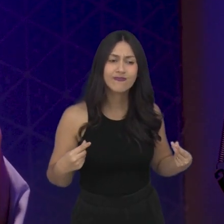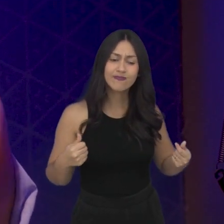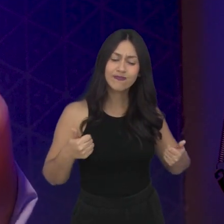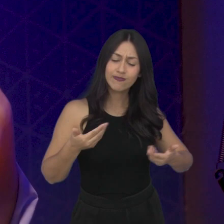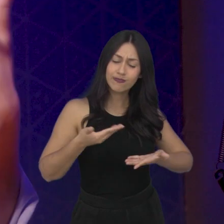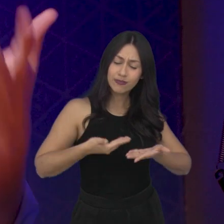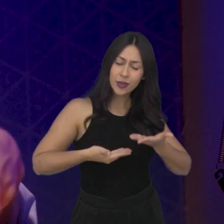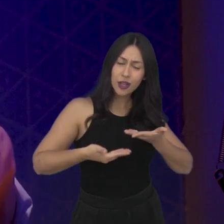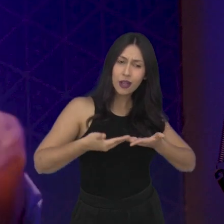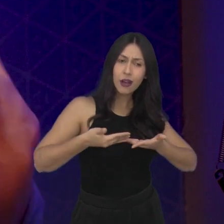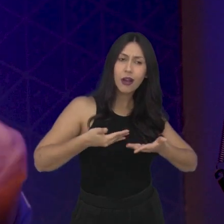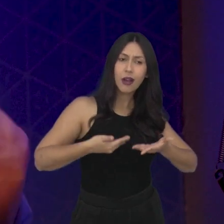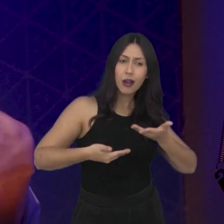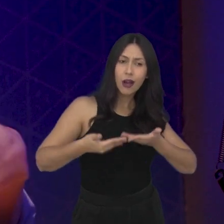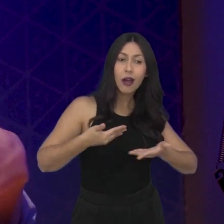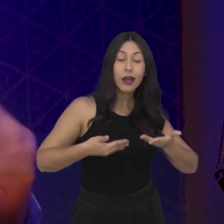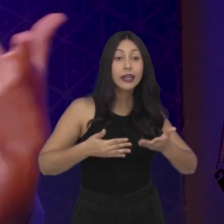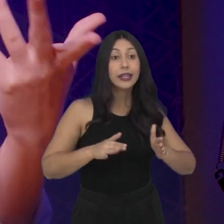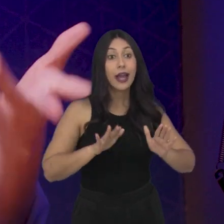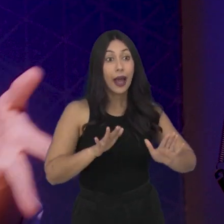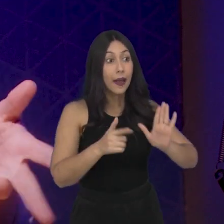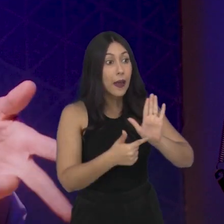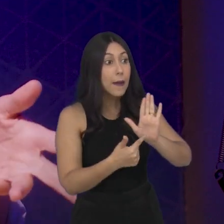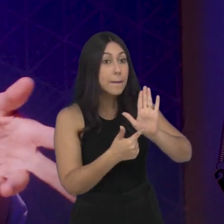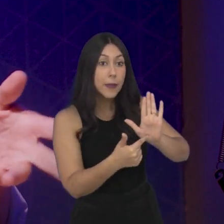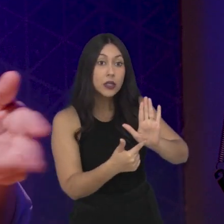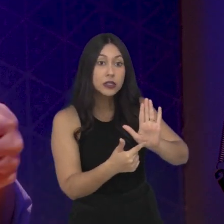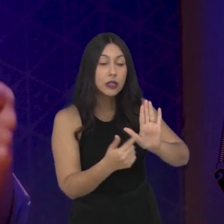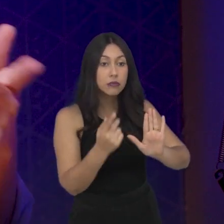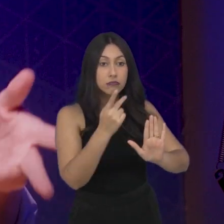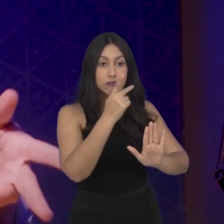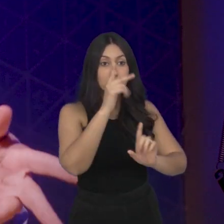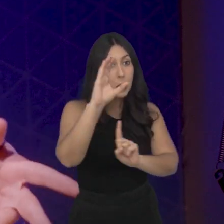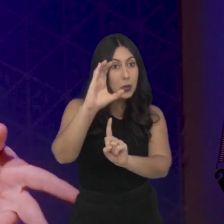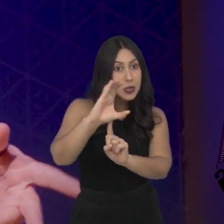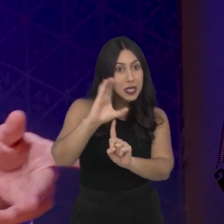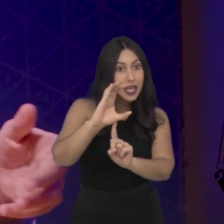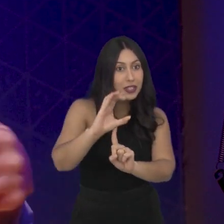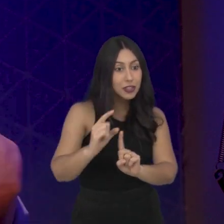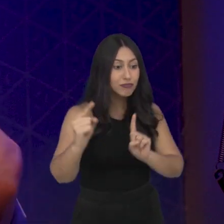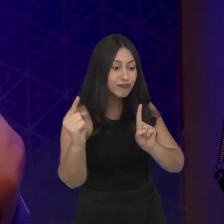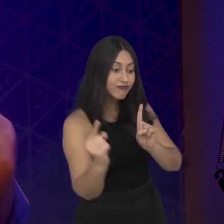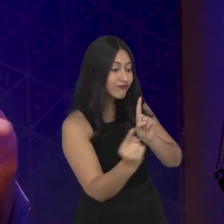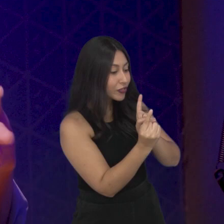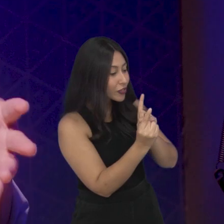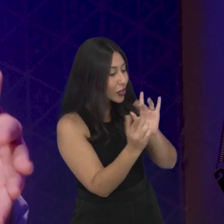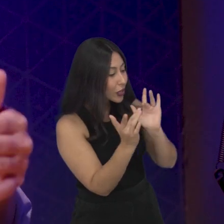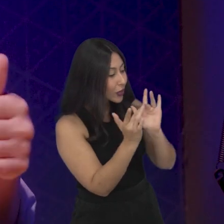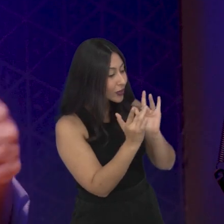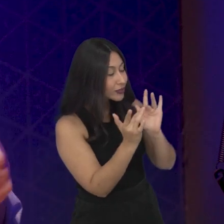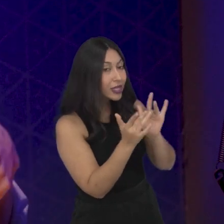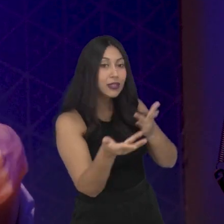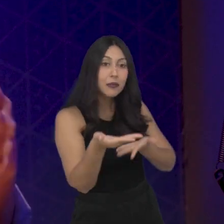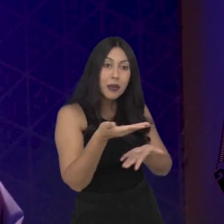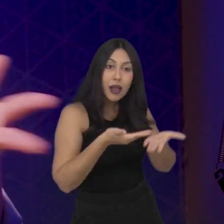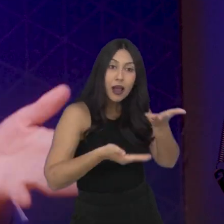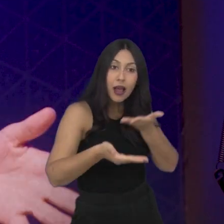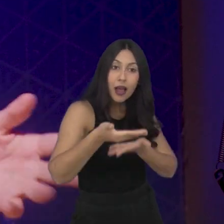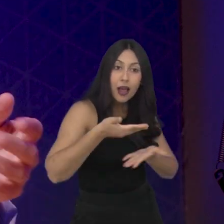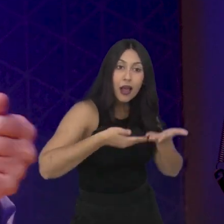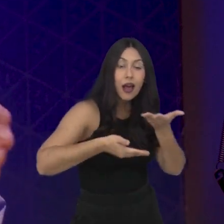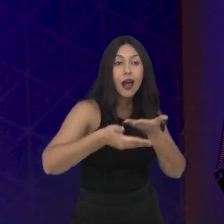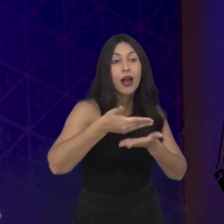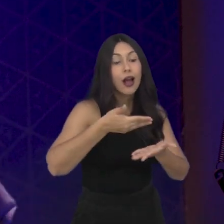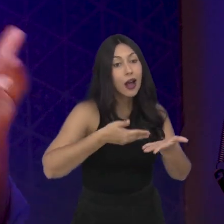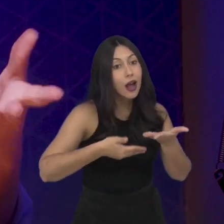o contato que ela tem com as pessoas que vão até a livraria, né, com os clientes, que ela também acaba ali proporcionando um espaço de